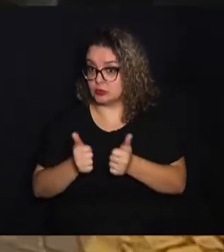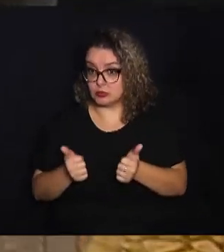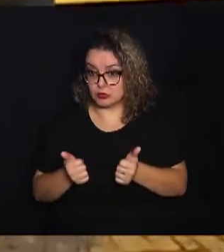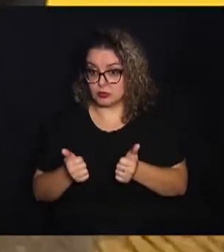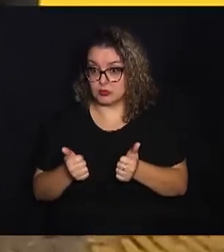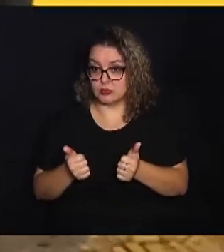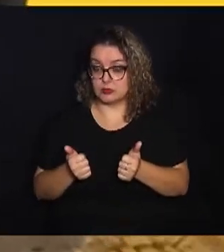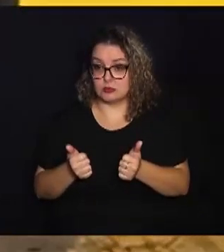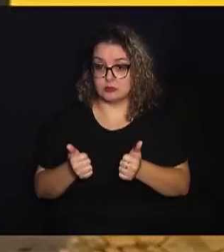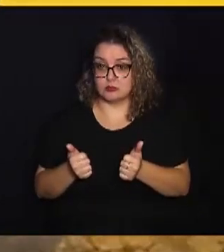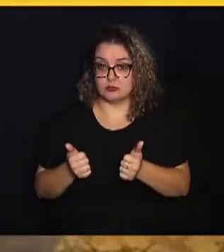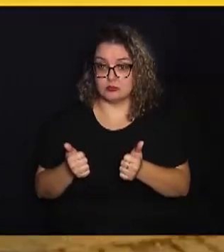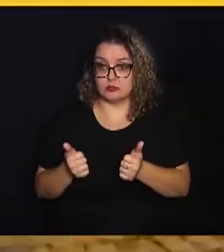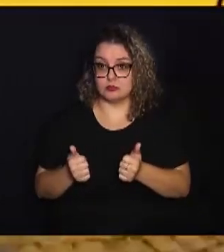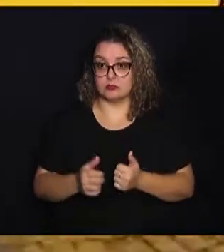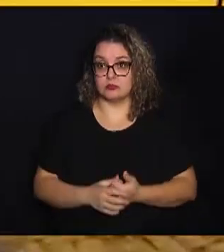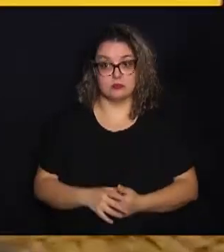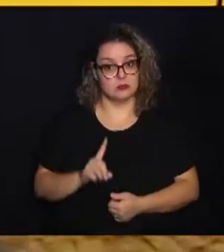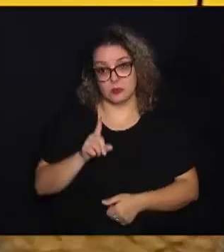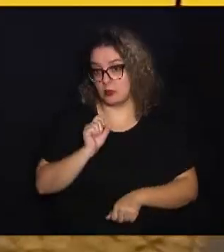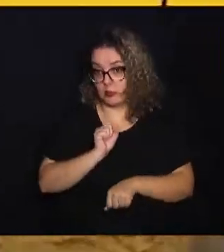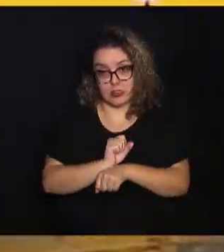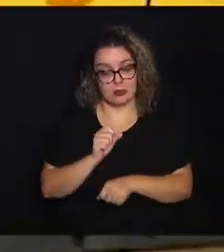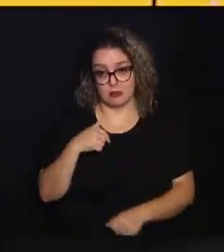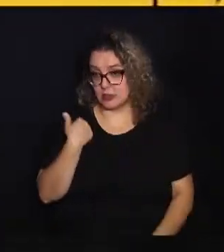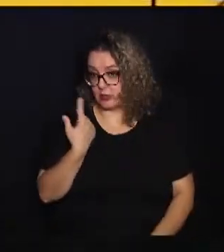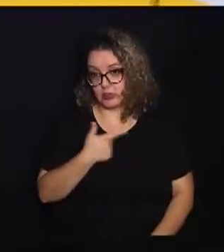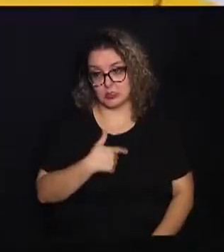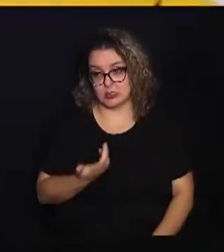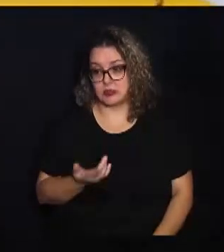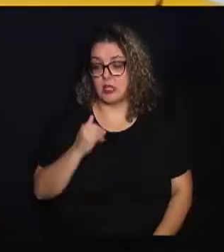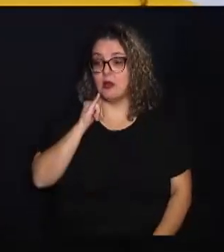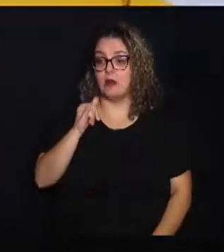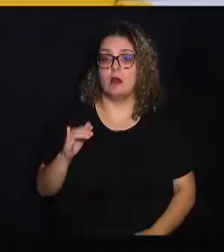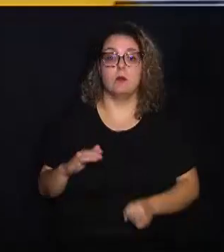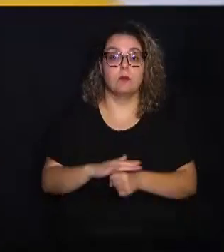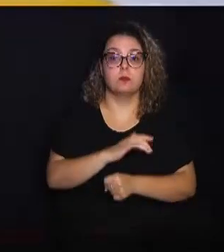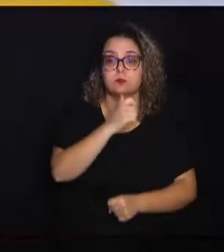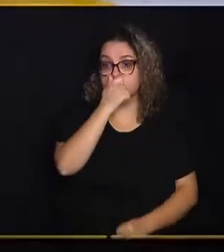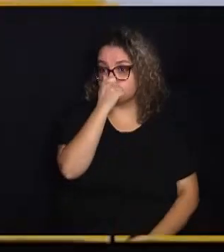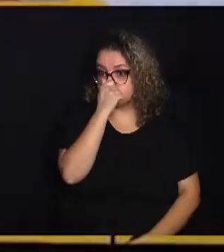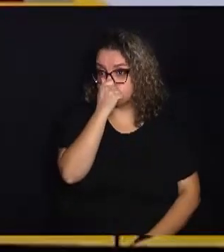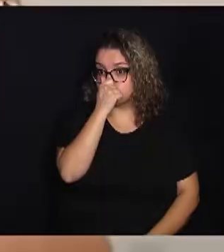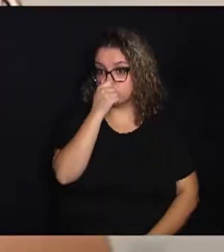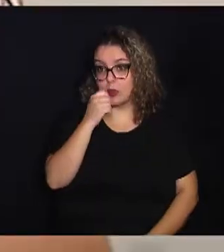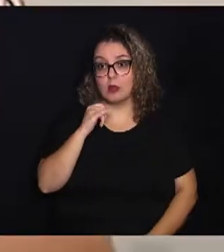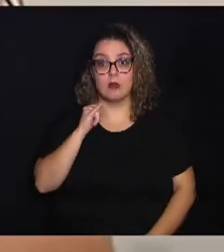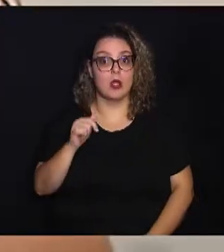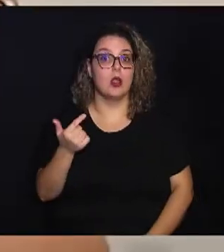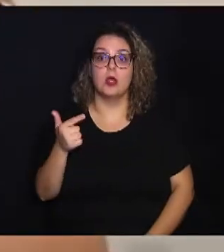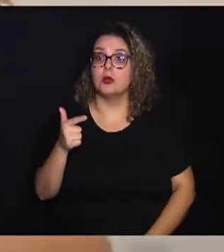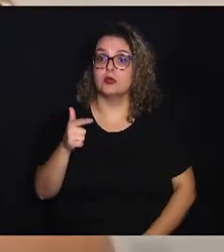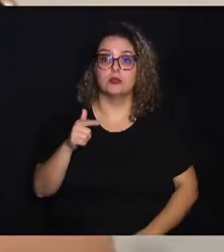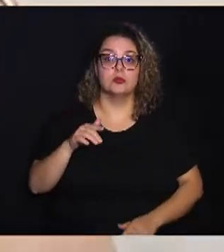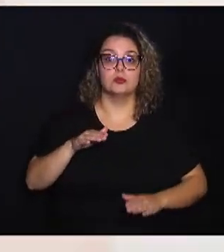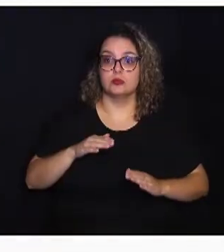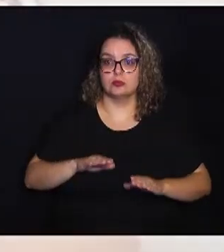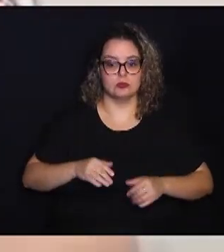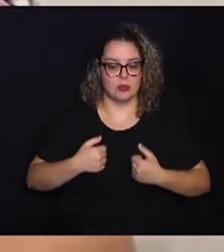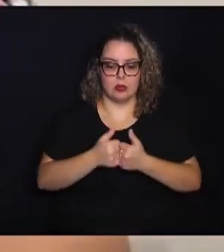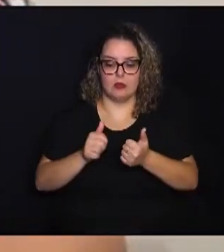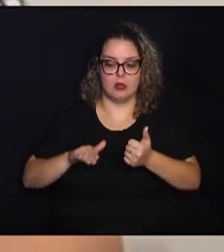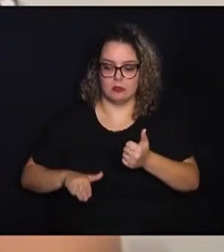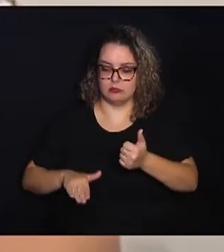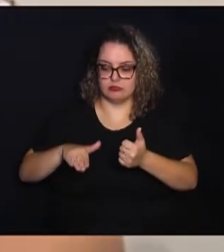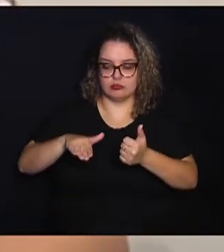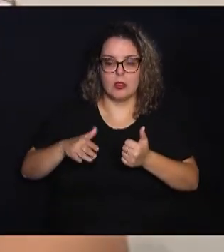os ônibus não paravam pra gente. Ou eles falam que tá cheio, ou eles falam, não tem, o elevador tá quebrado, ou não sei o quê.